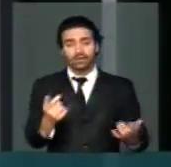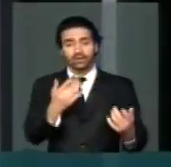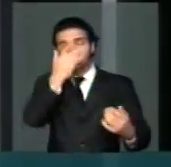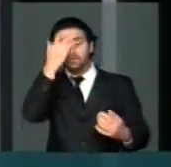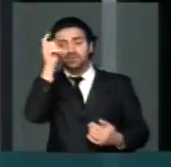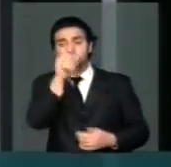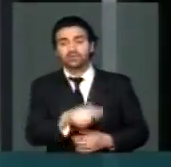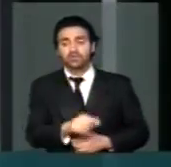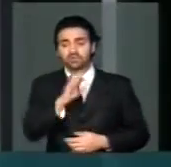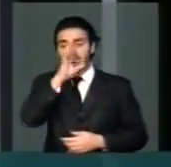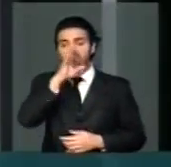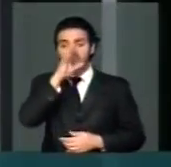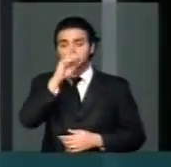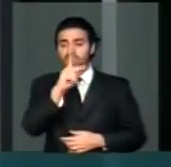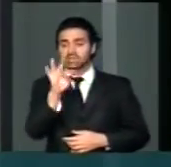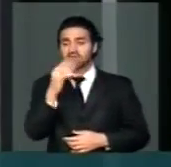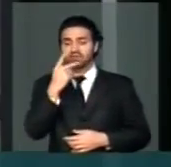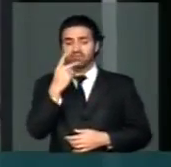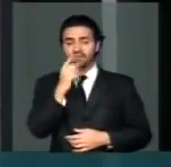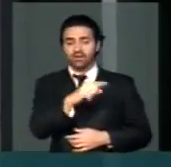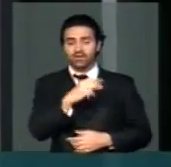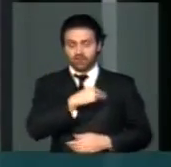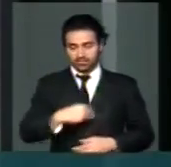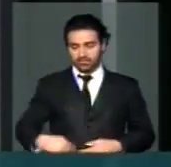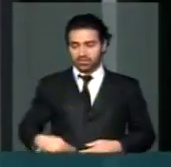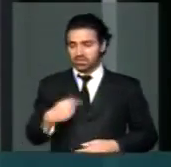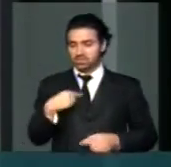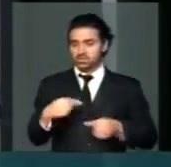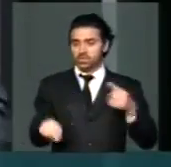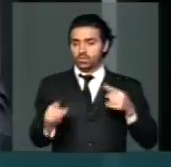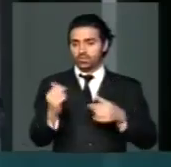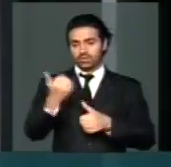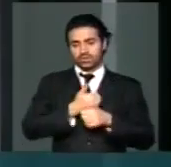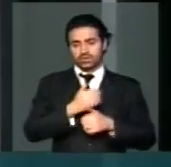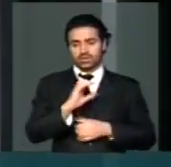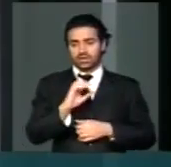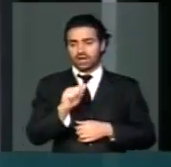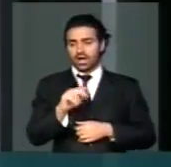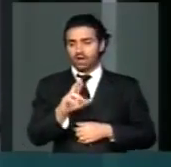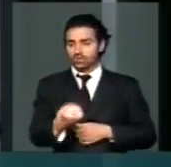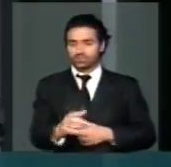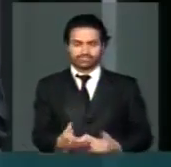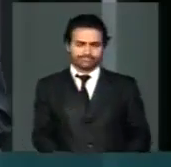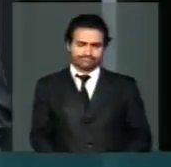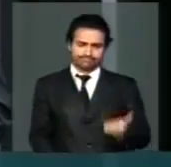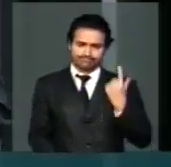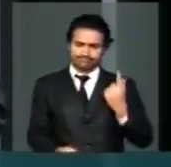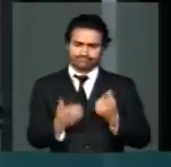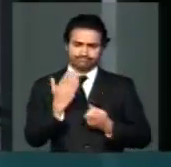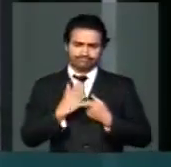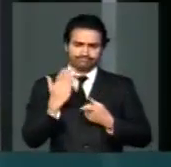petista dizer que esse ministro não é qualificado para o cargo. Não é justo. Qualquer